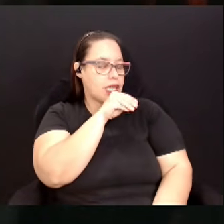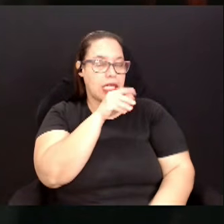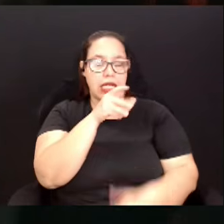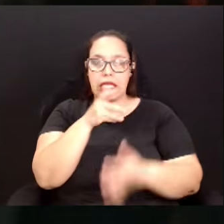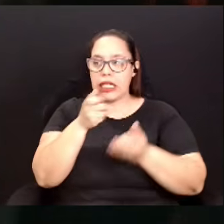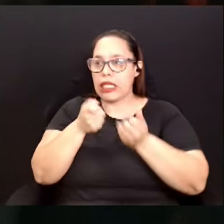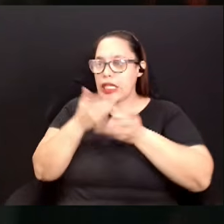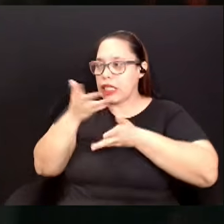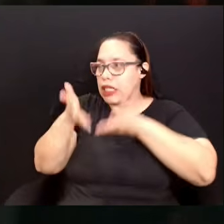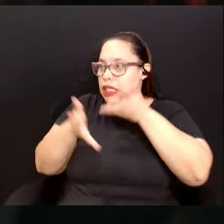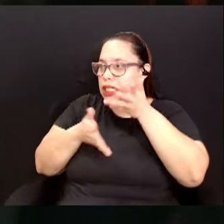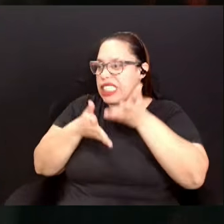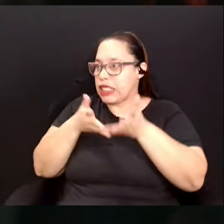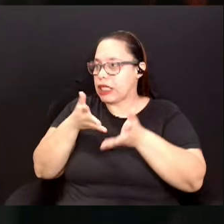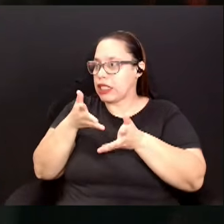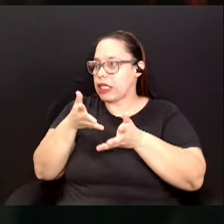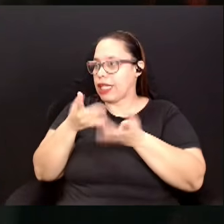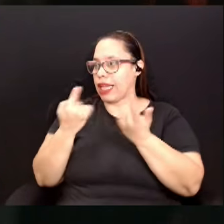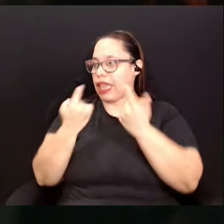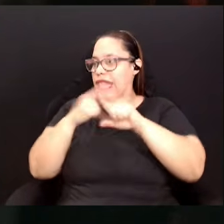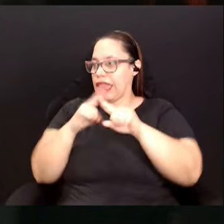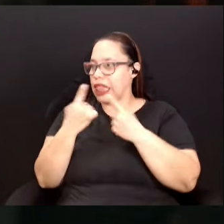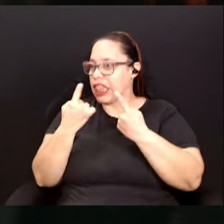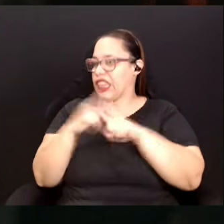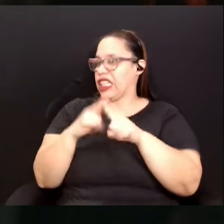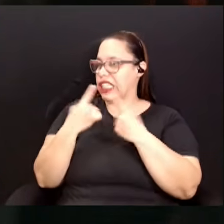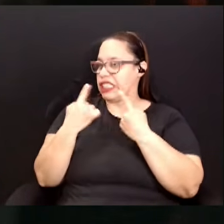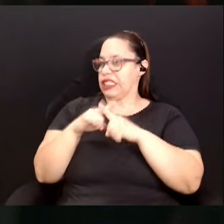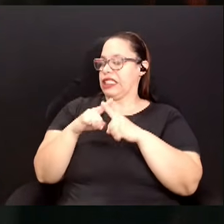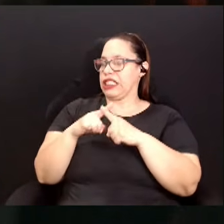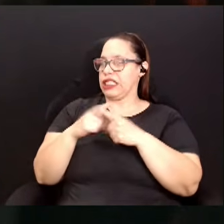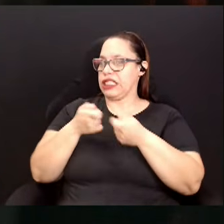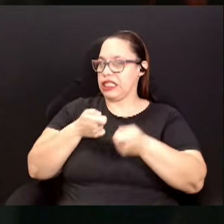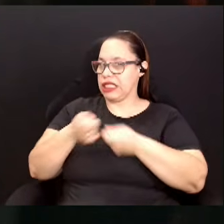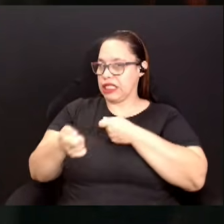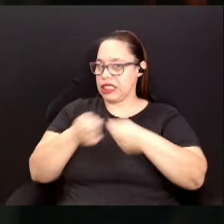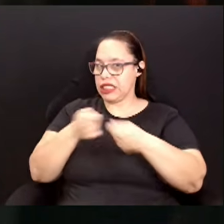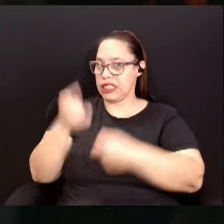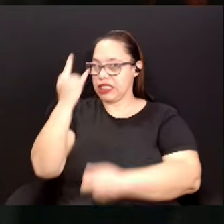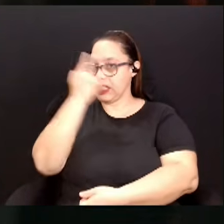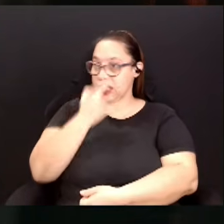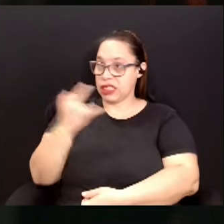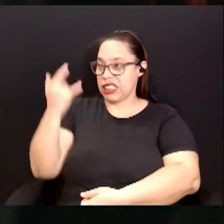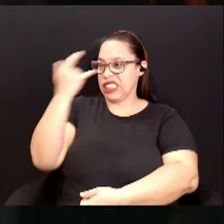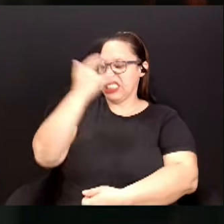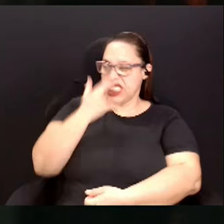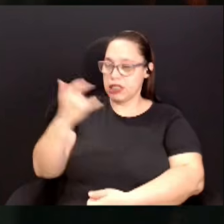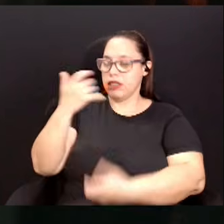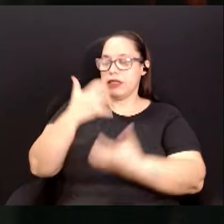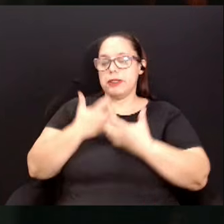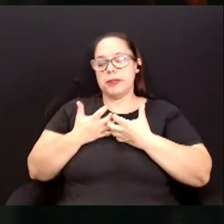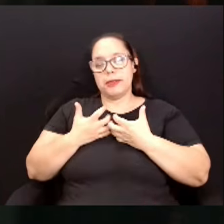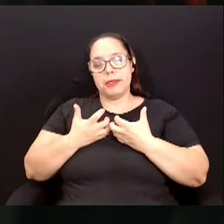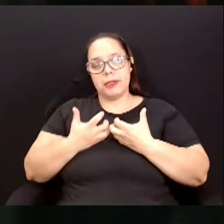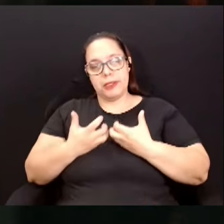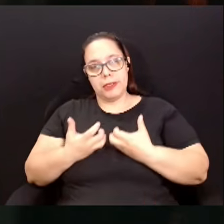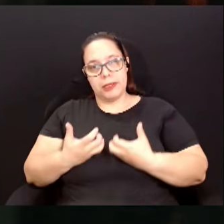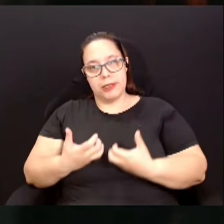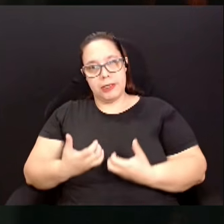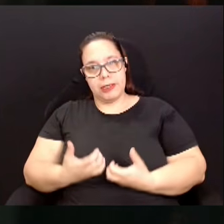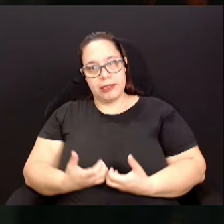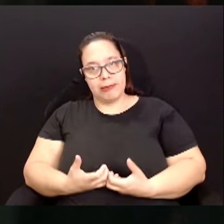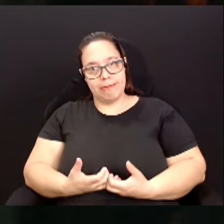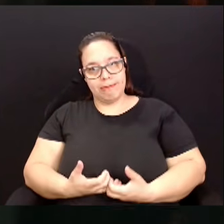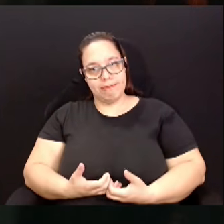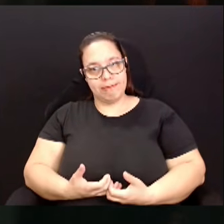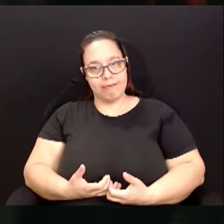virando competição. Lidar com um narcisista conversacional pode ser exaustivo, pois eles tendem a dominar